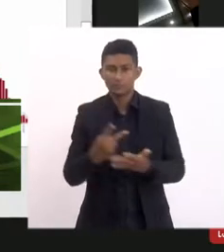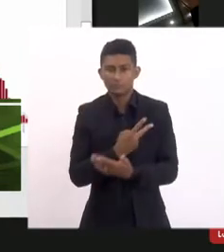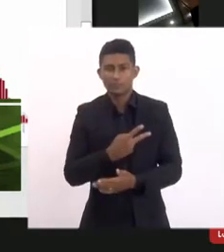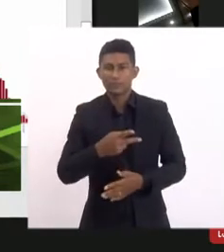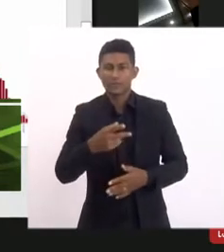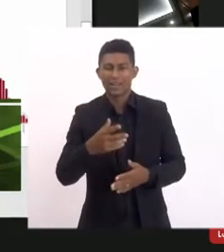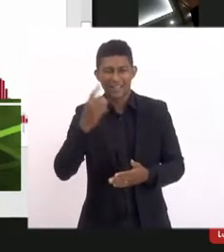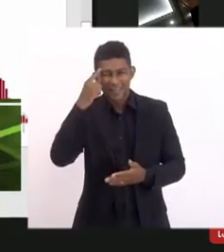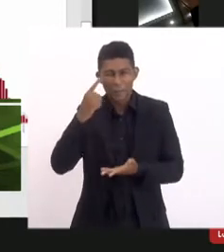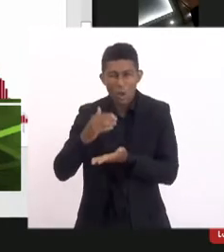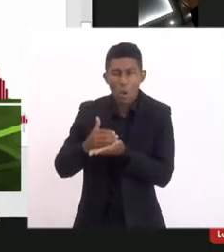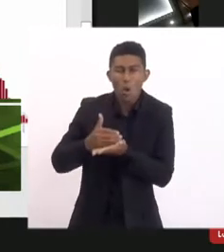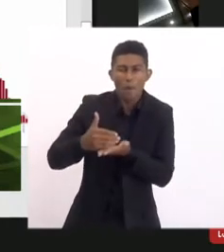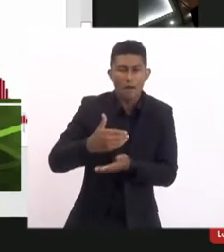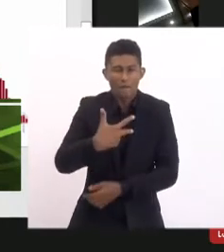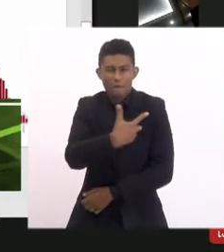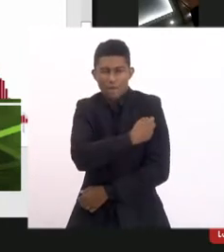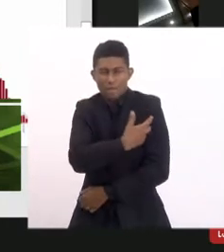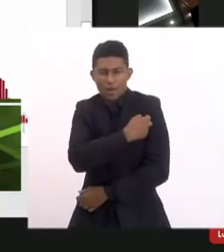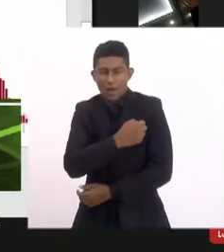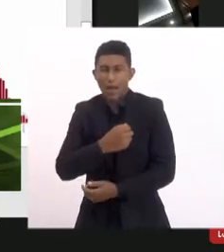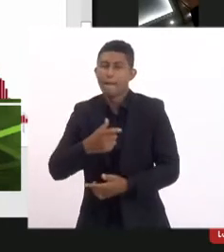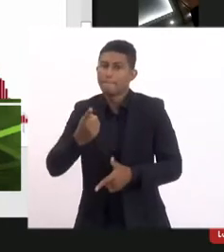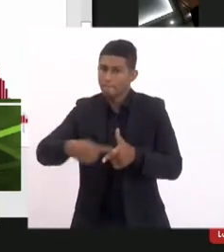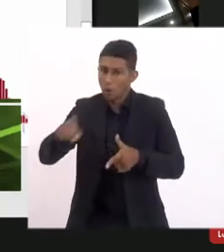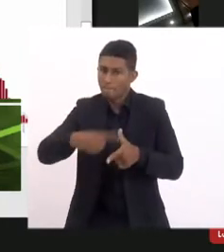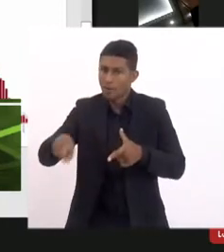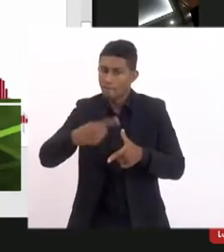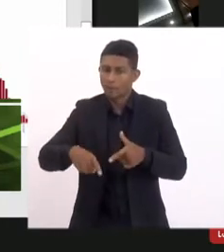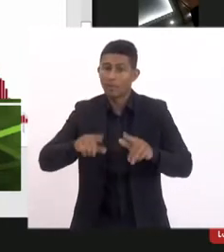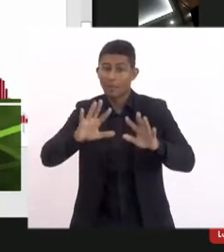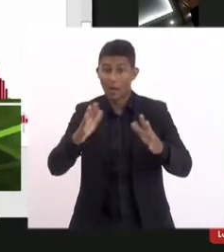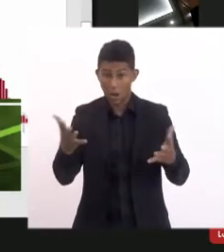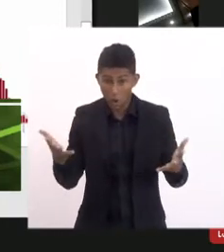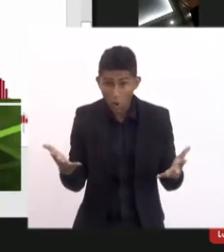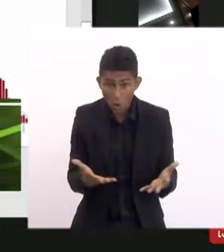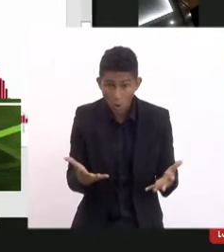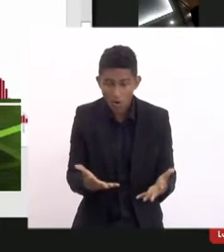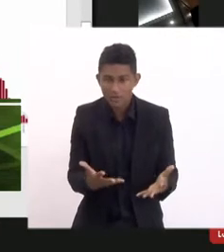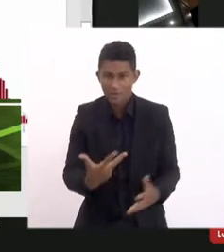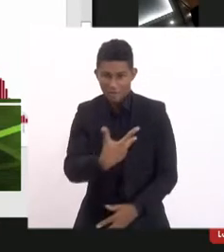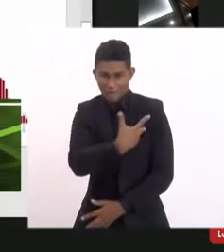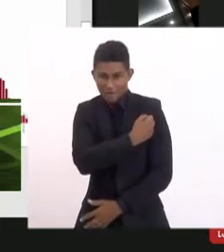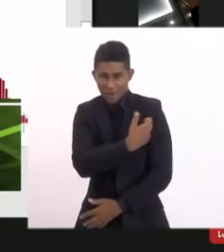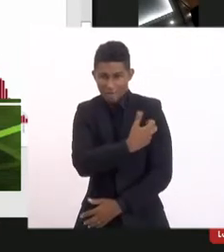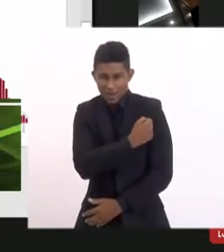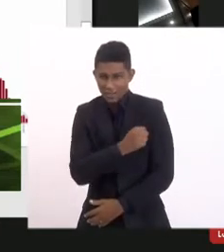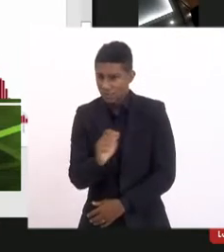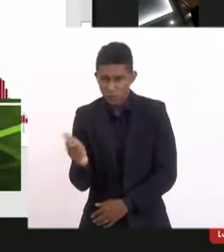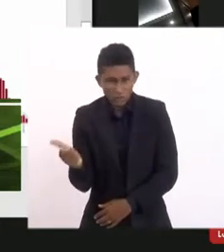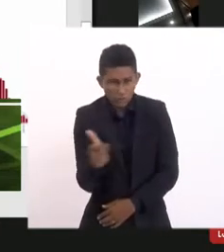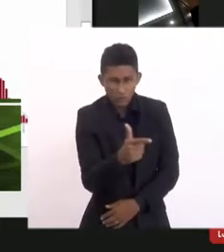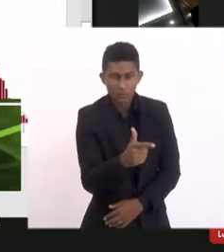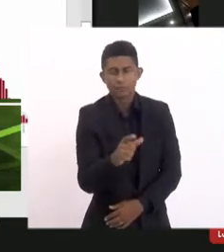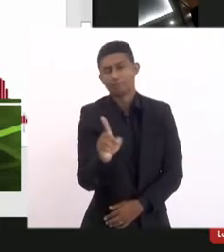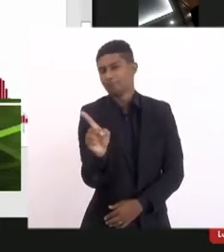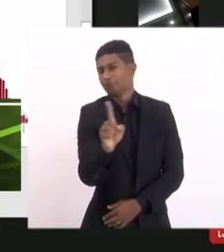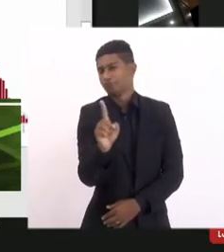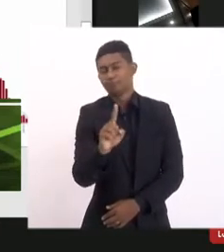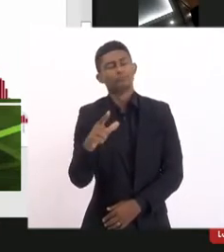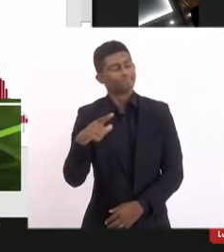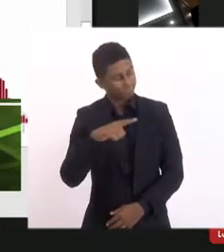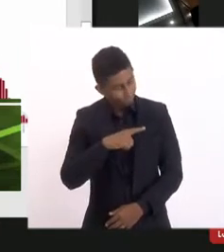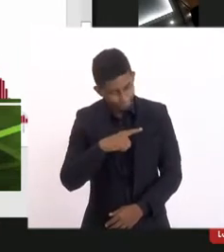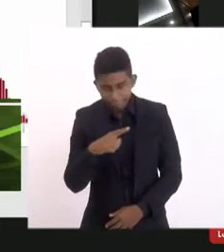no começo da campanha, mas não, hoje não é por falta de vacina, né? A gente tem tido agora